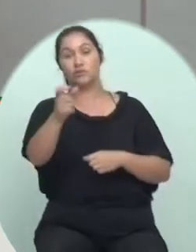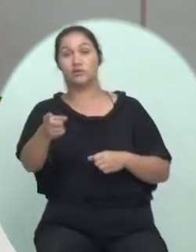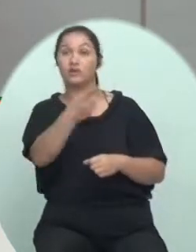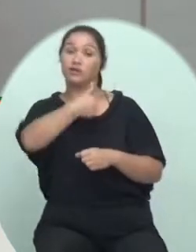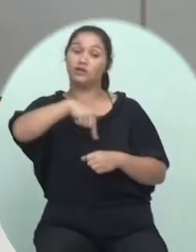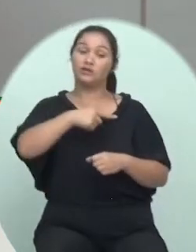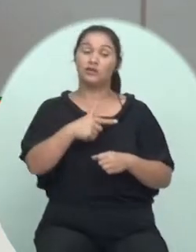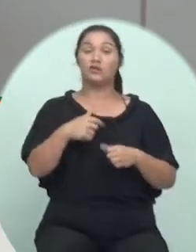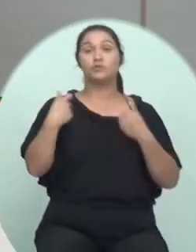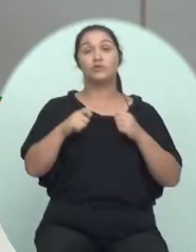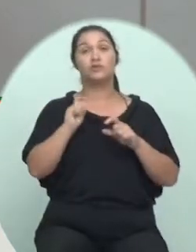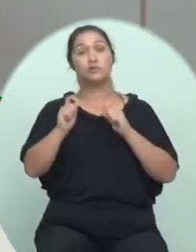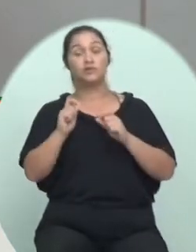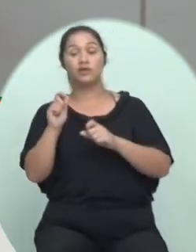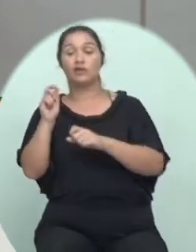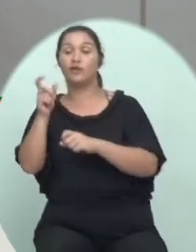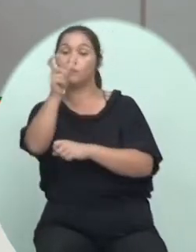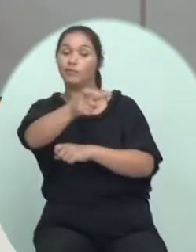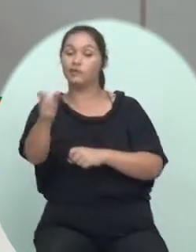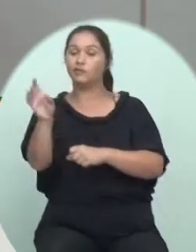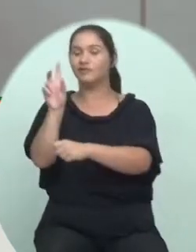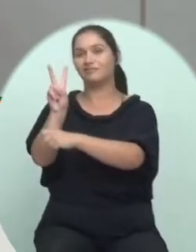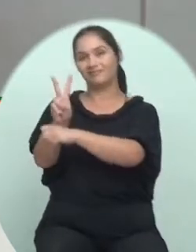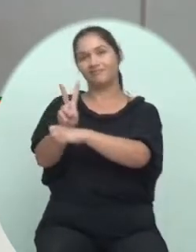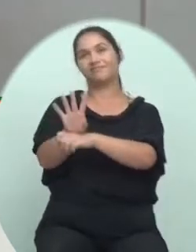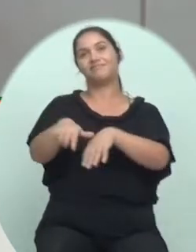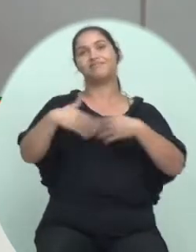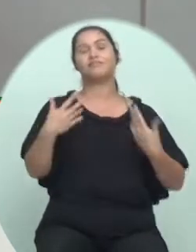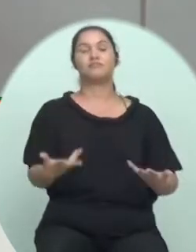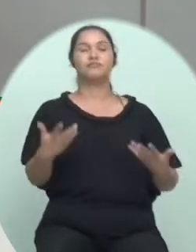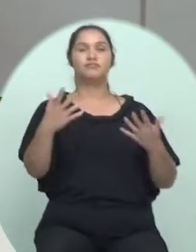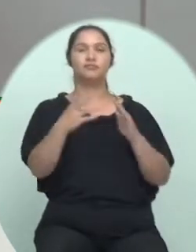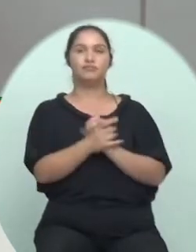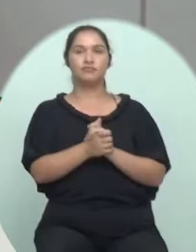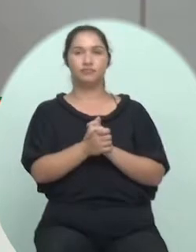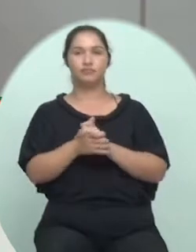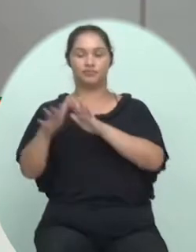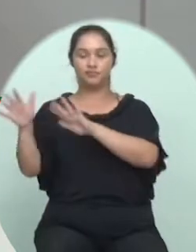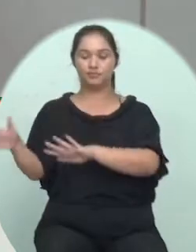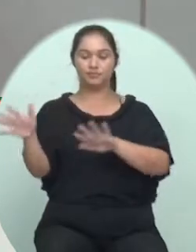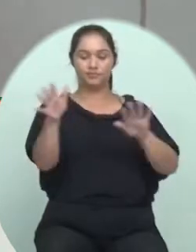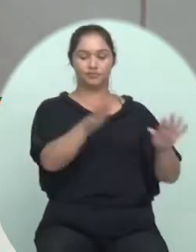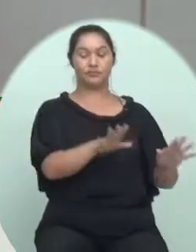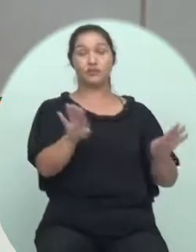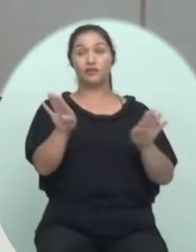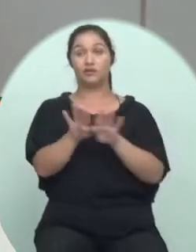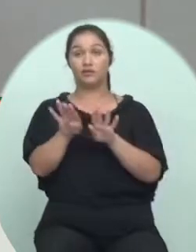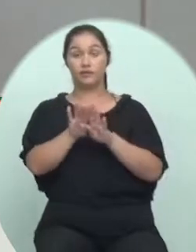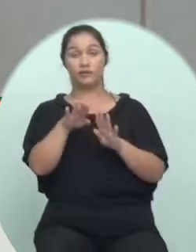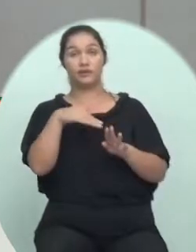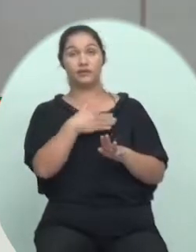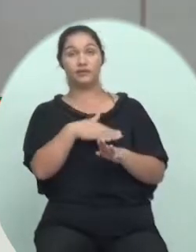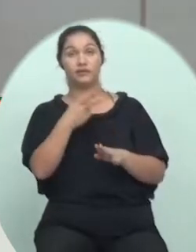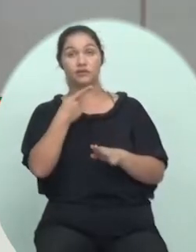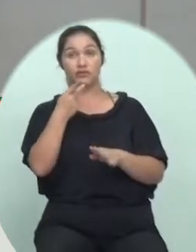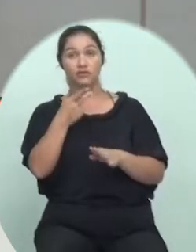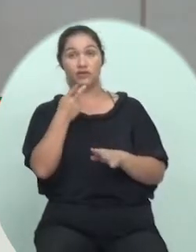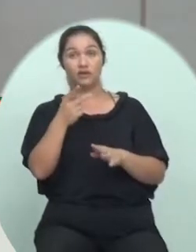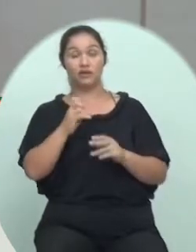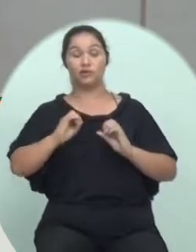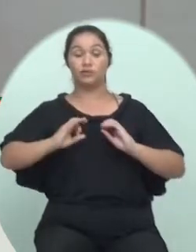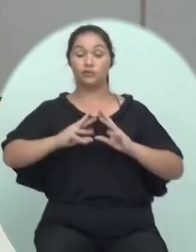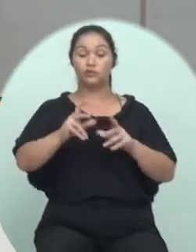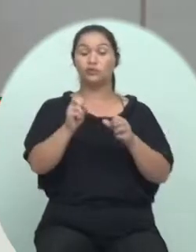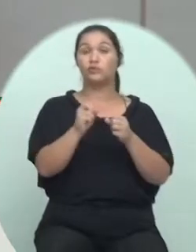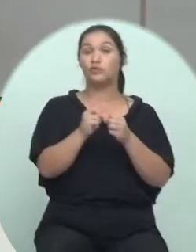pessoas. E também, nessa mesma linha, com relação às ações que foram desenvolvidas pelo governo